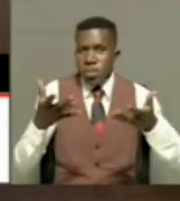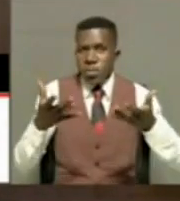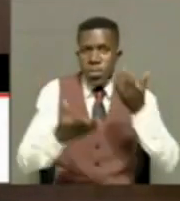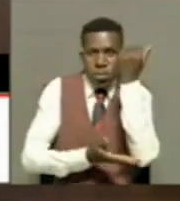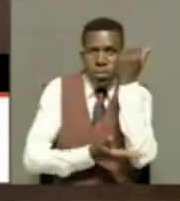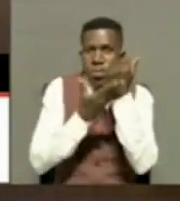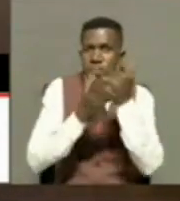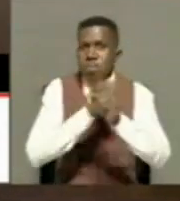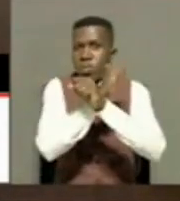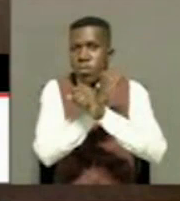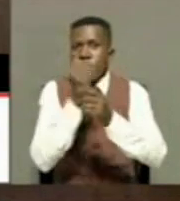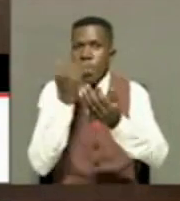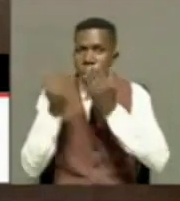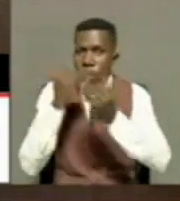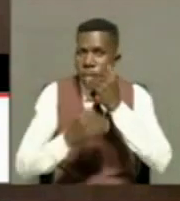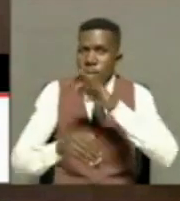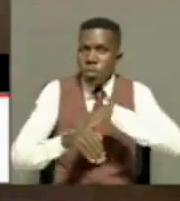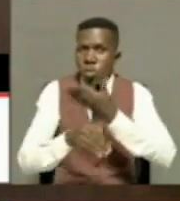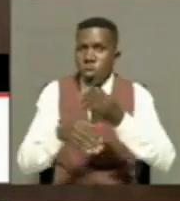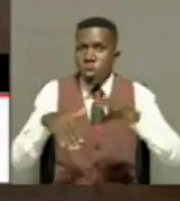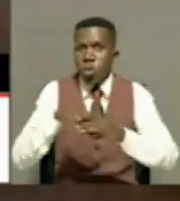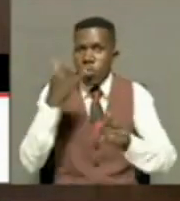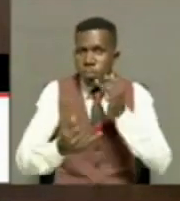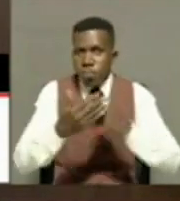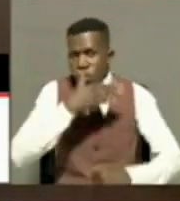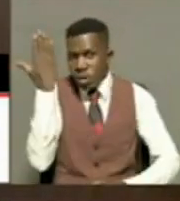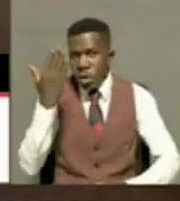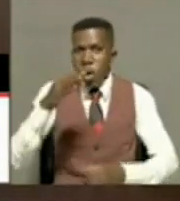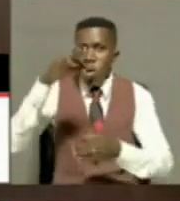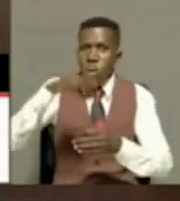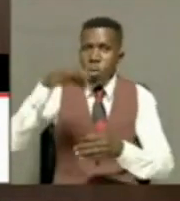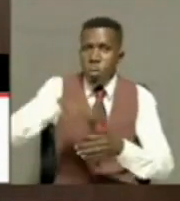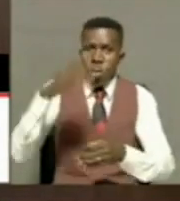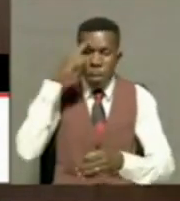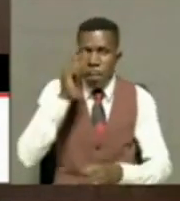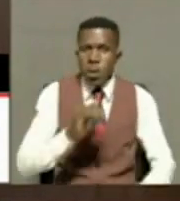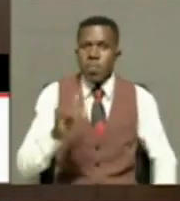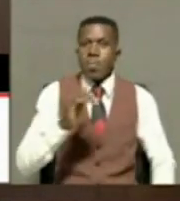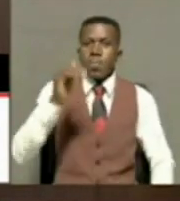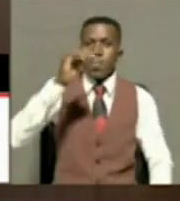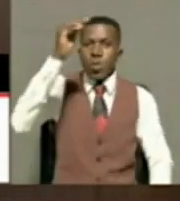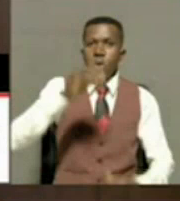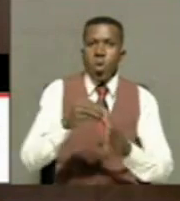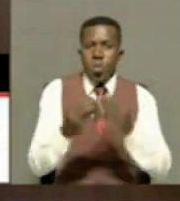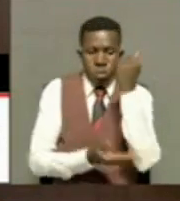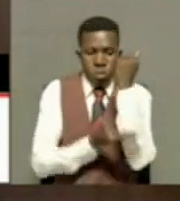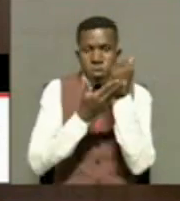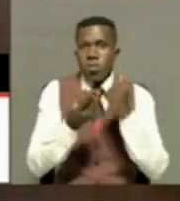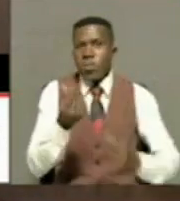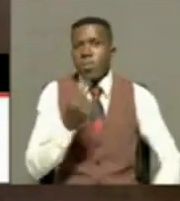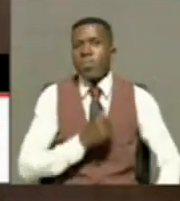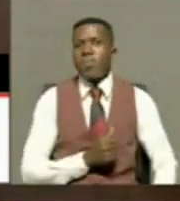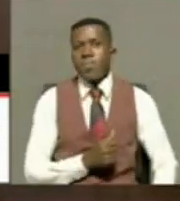níveis de segurança alimentar e, no final do dia, contribuir para o crescimento e desenvolvimento econômico.